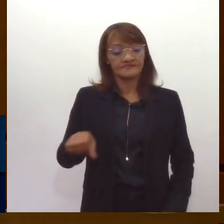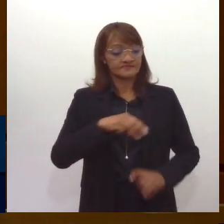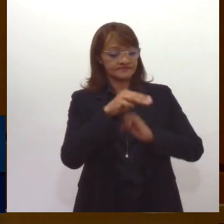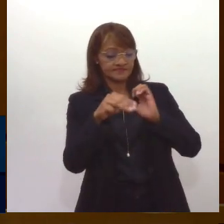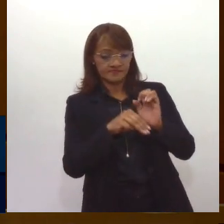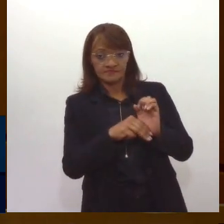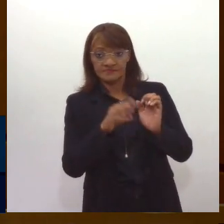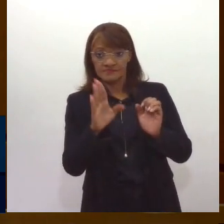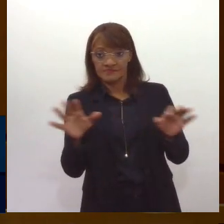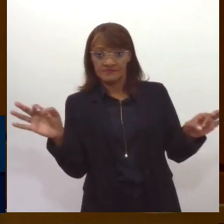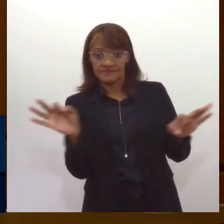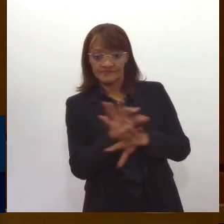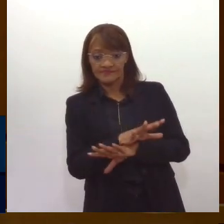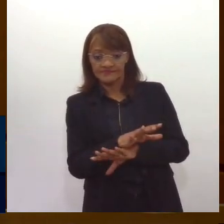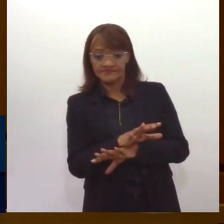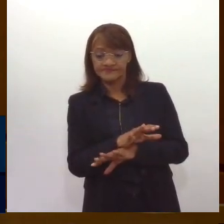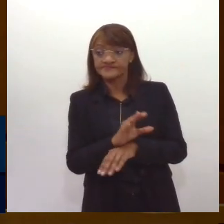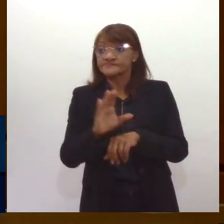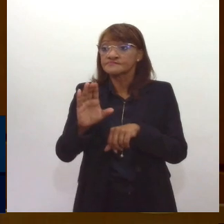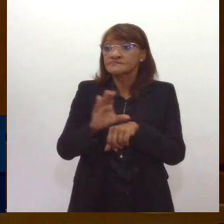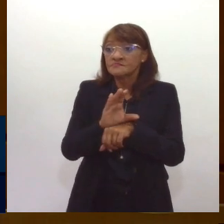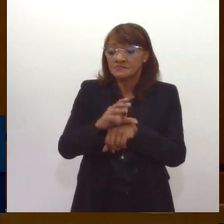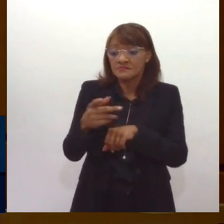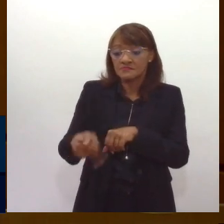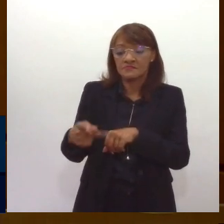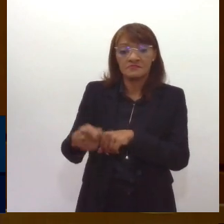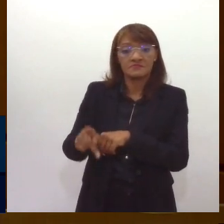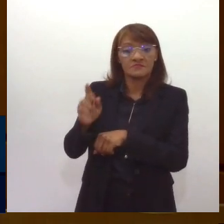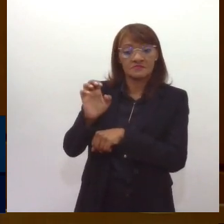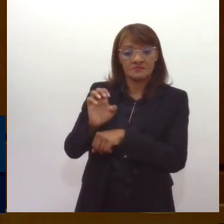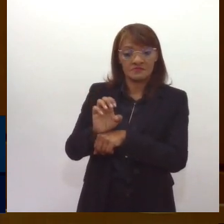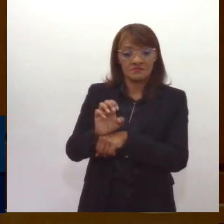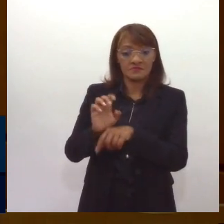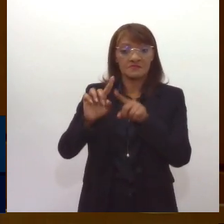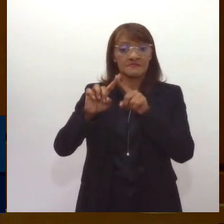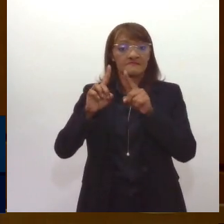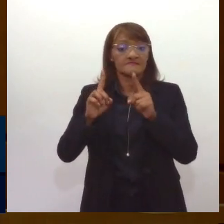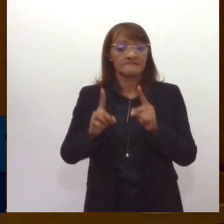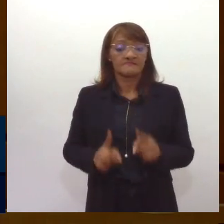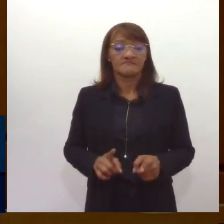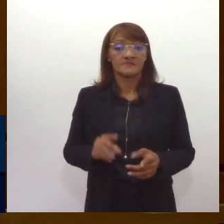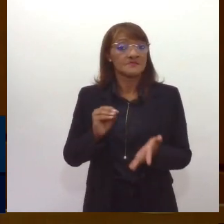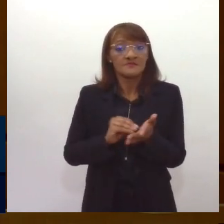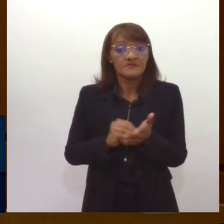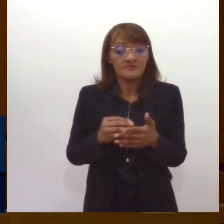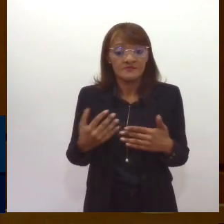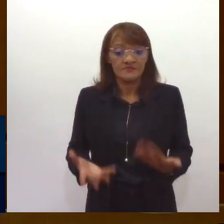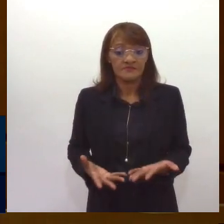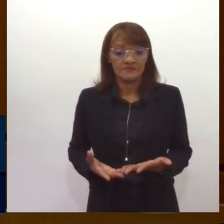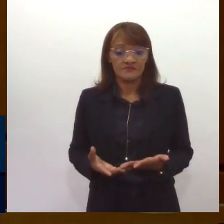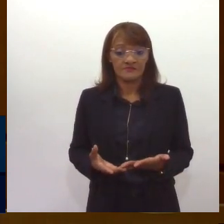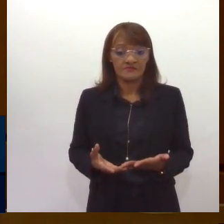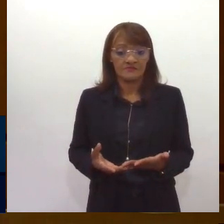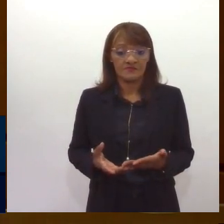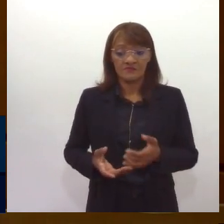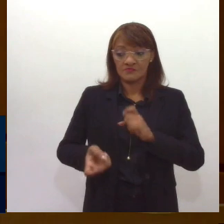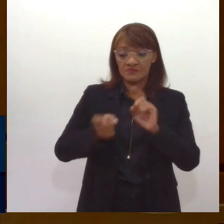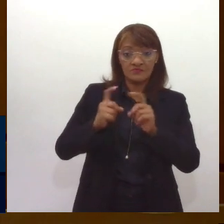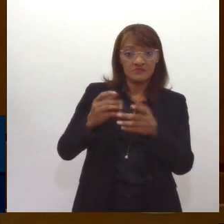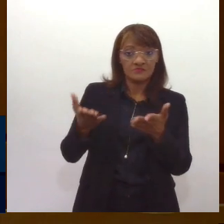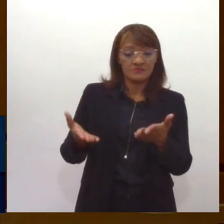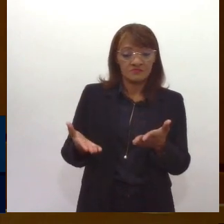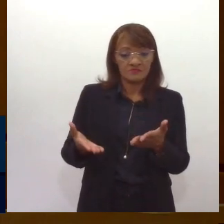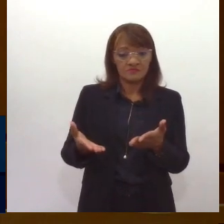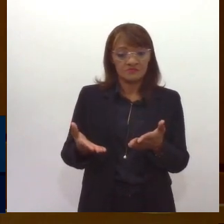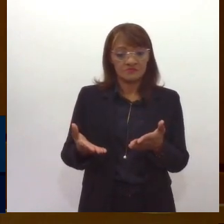Constituição Estadual sem a realização do plebiscito. Foi julgada inconstitucional e hoje prevalece